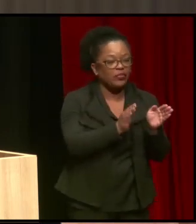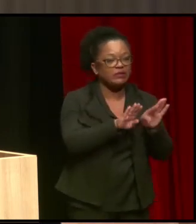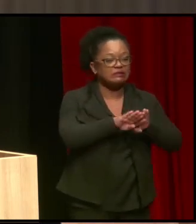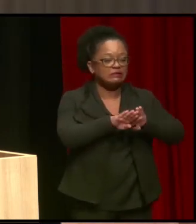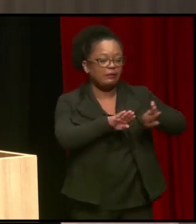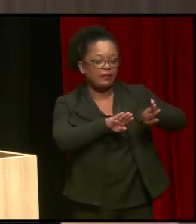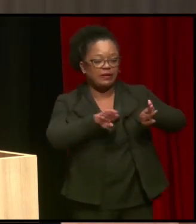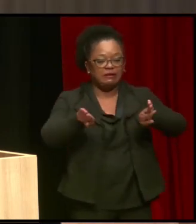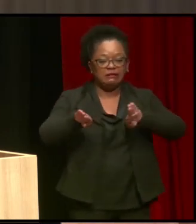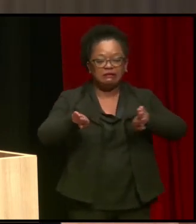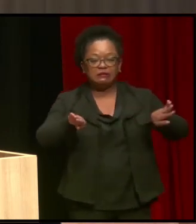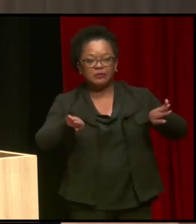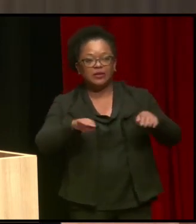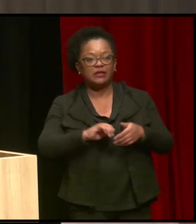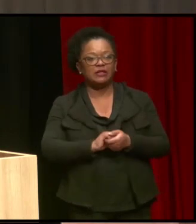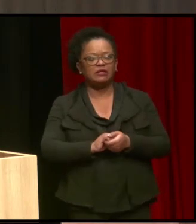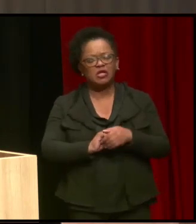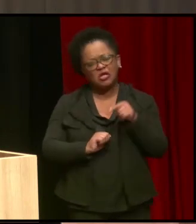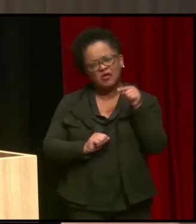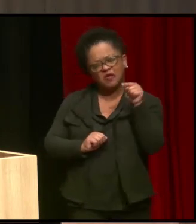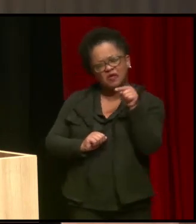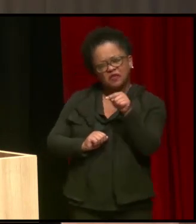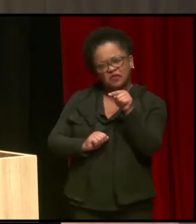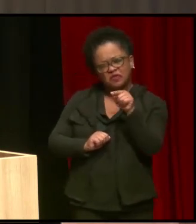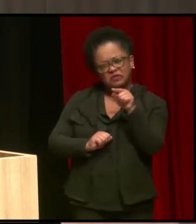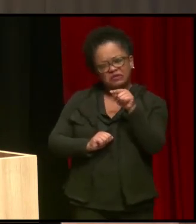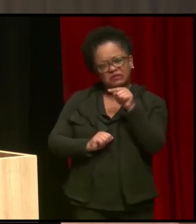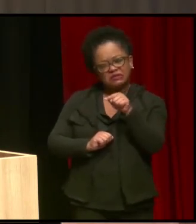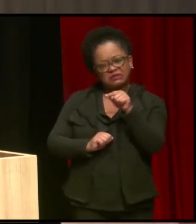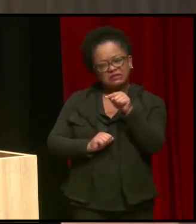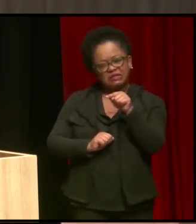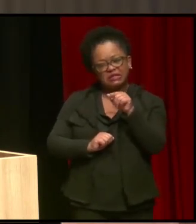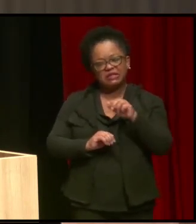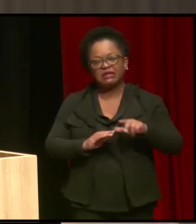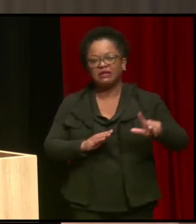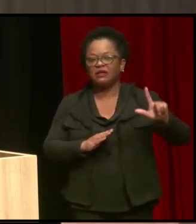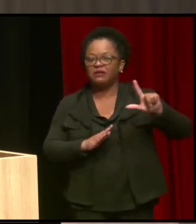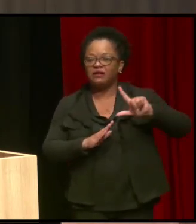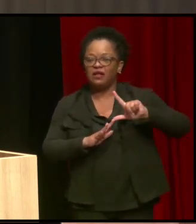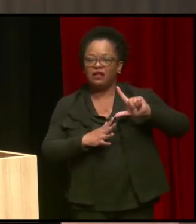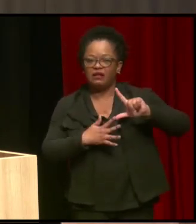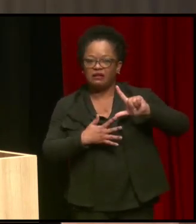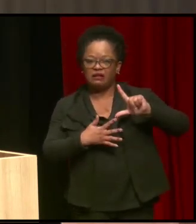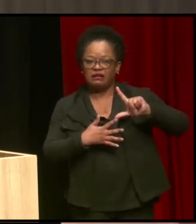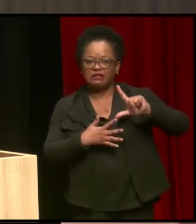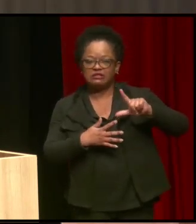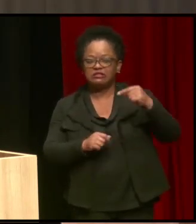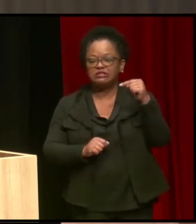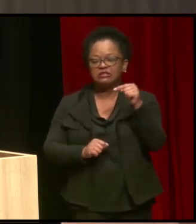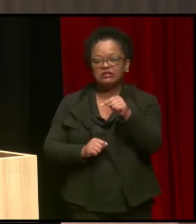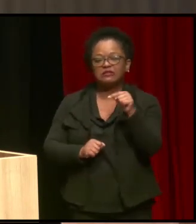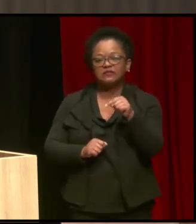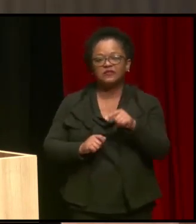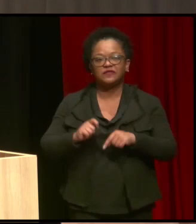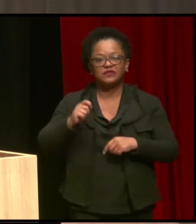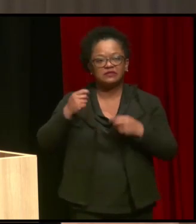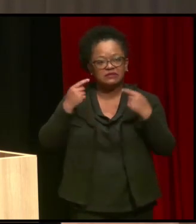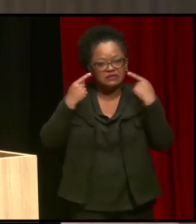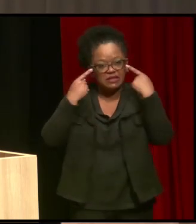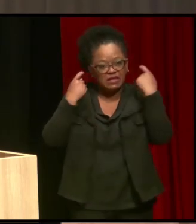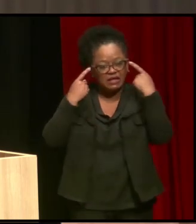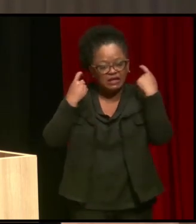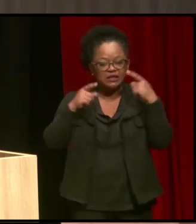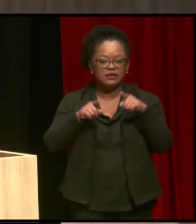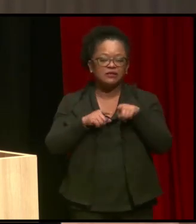Então, você é hispano, você é latino, você é asiático, você é anglo, né? Você